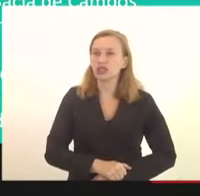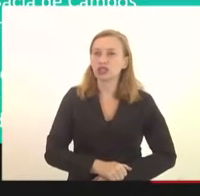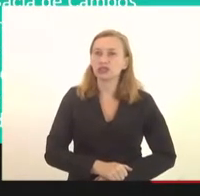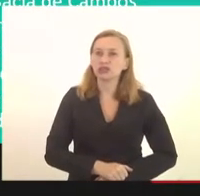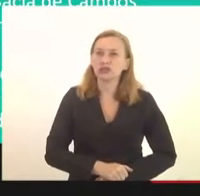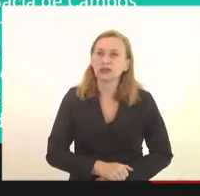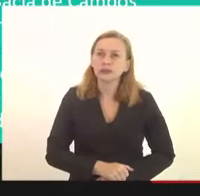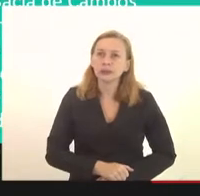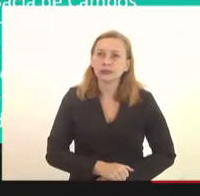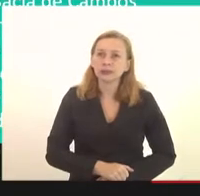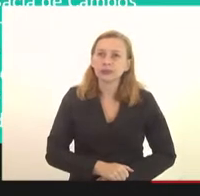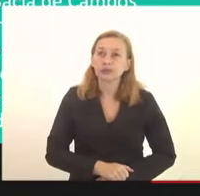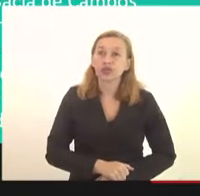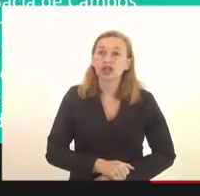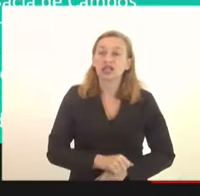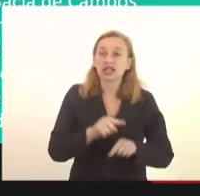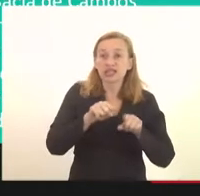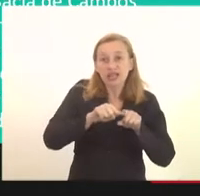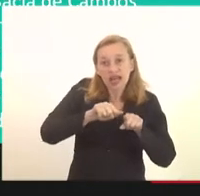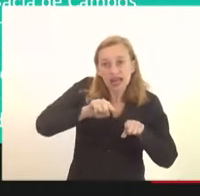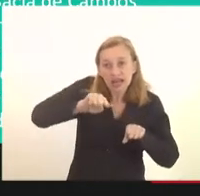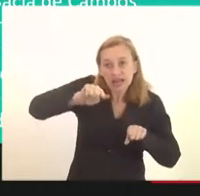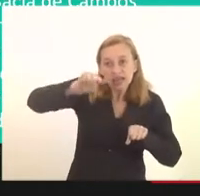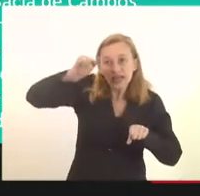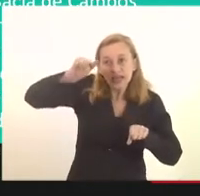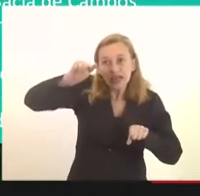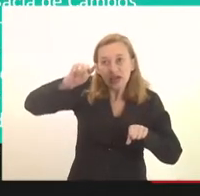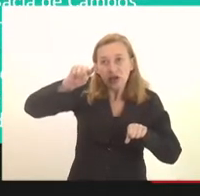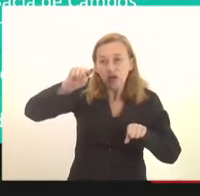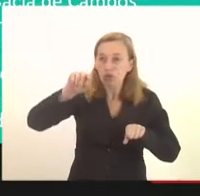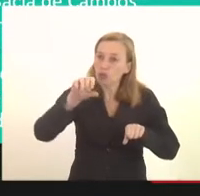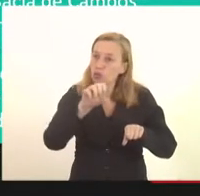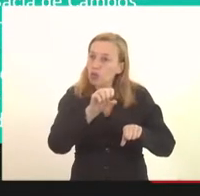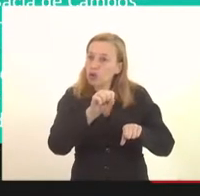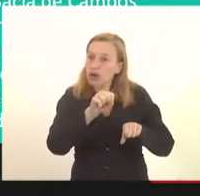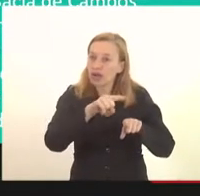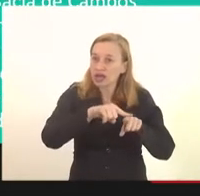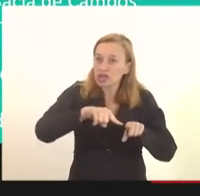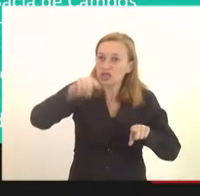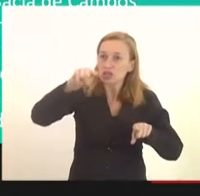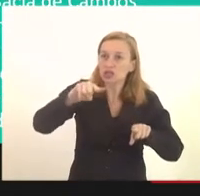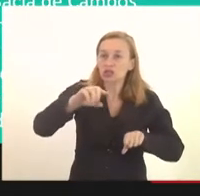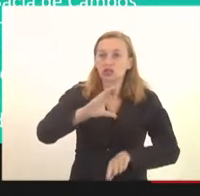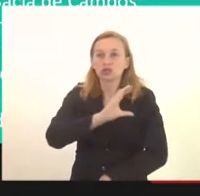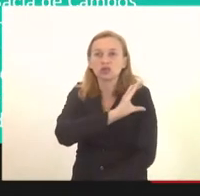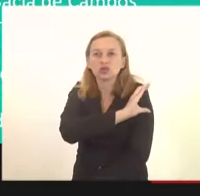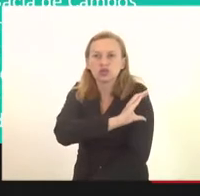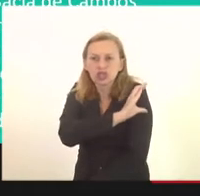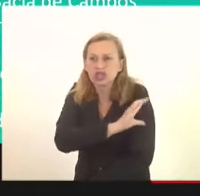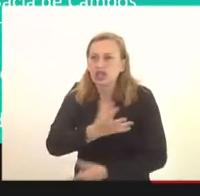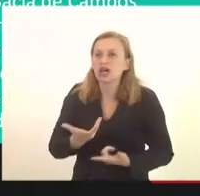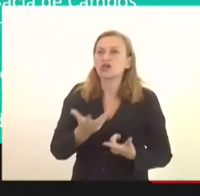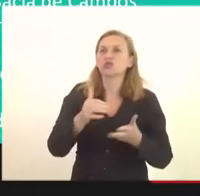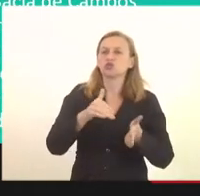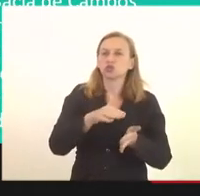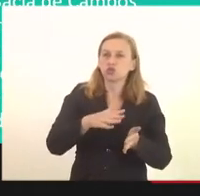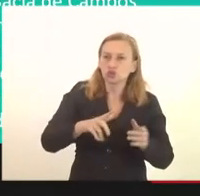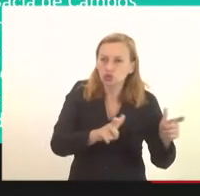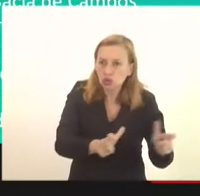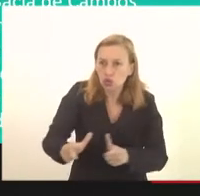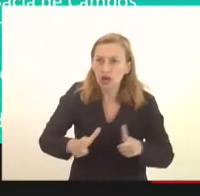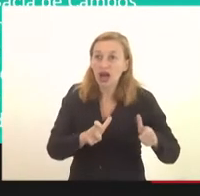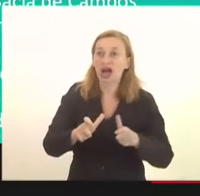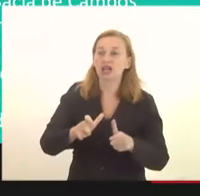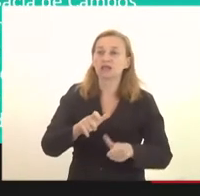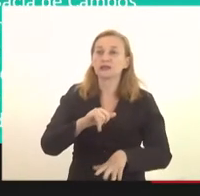né? A partir dessa linha oeste, a oeste dela, todos os campos, todas as concessões, infelizmente,